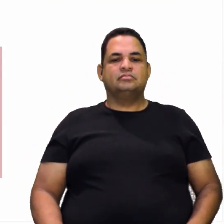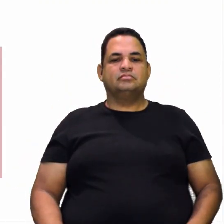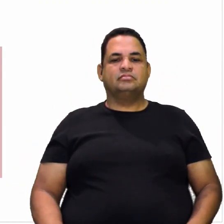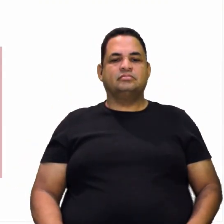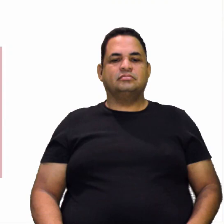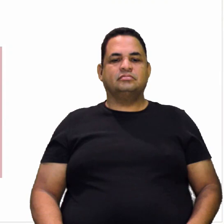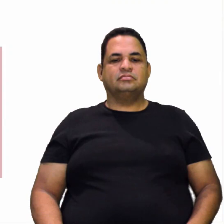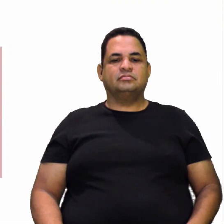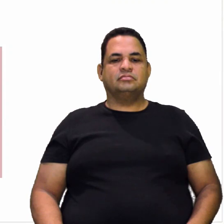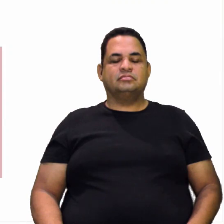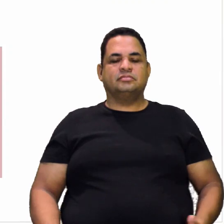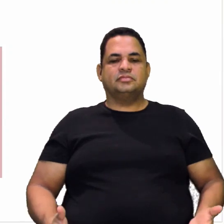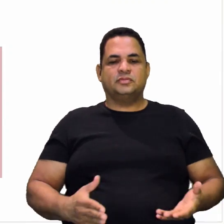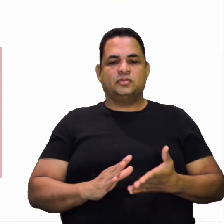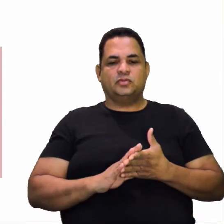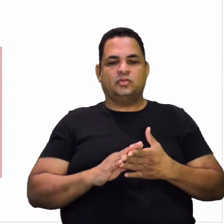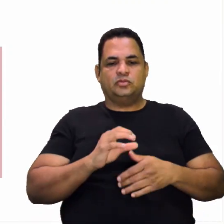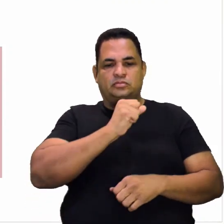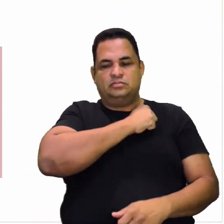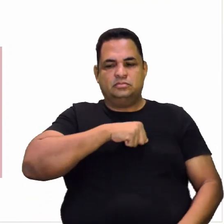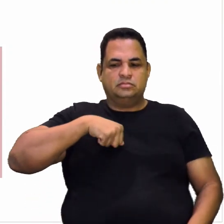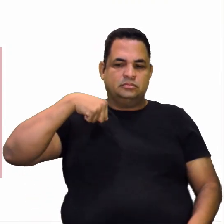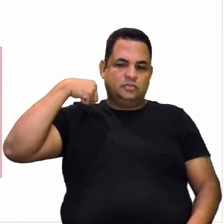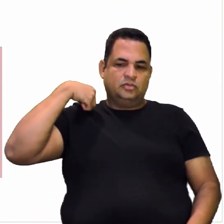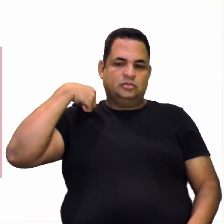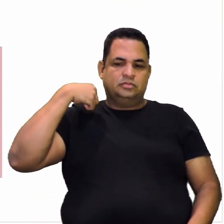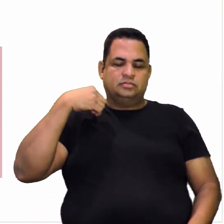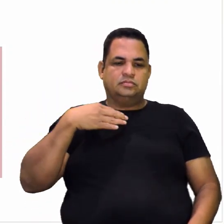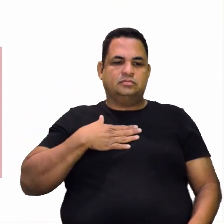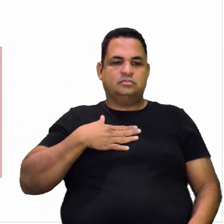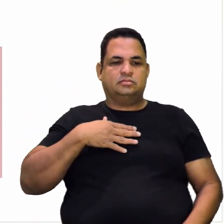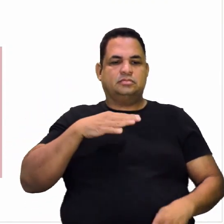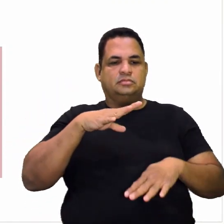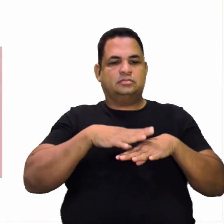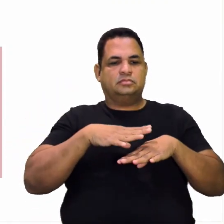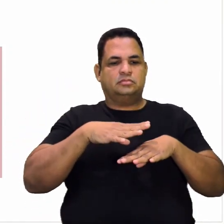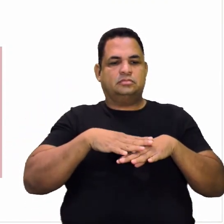do Sócrates. Tá? Na matemática, por exemplo,